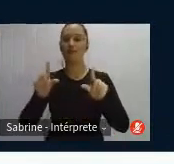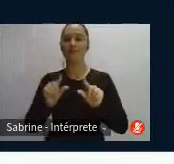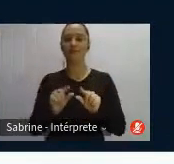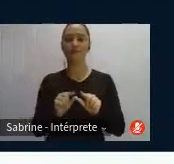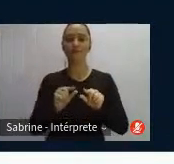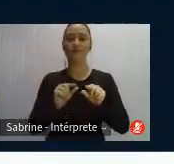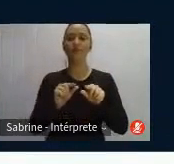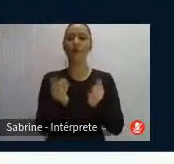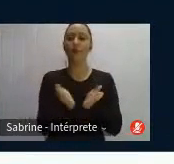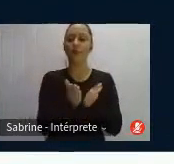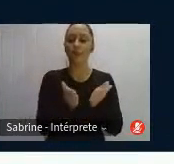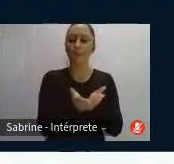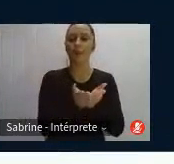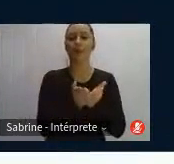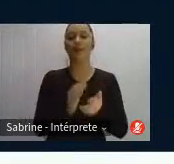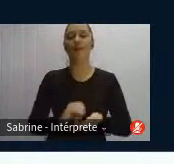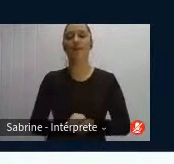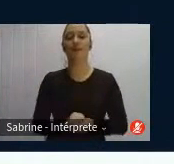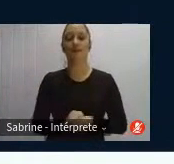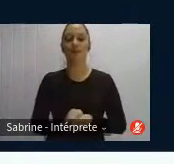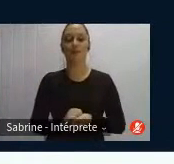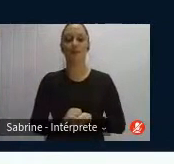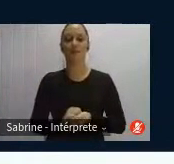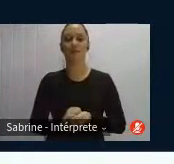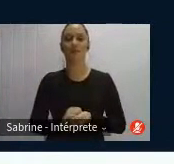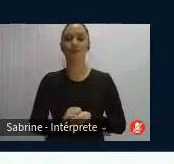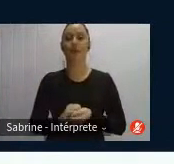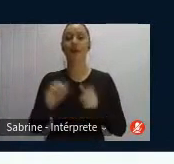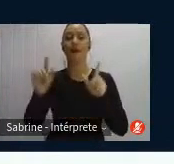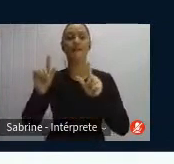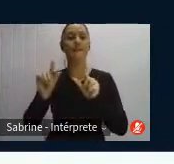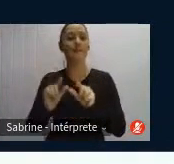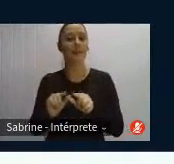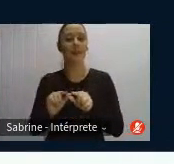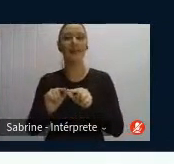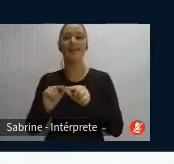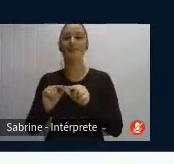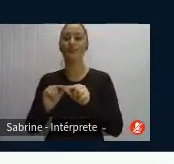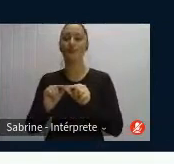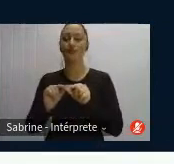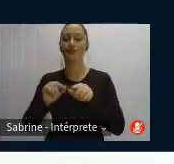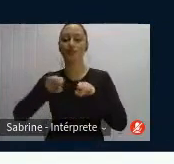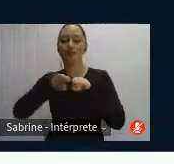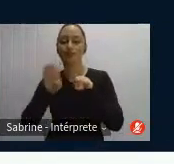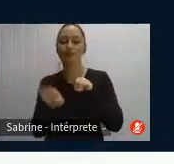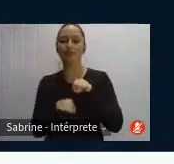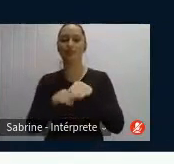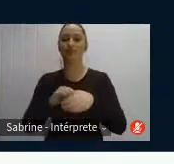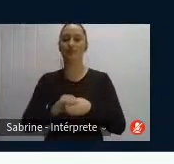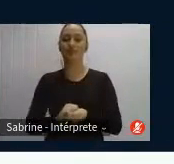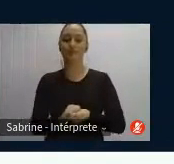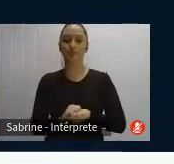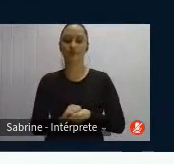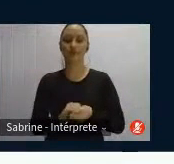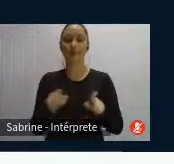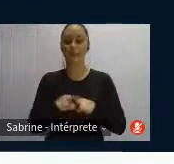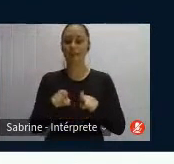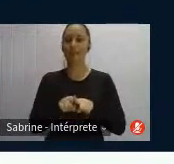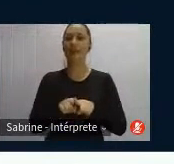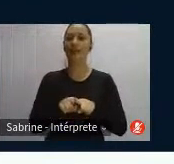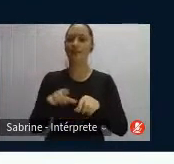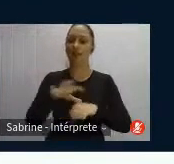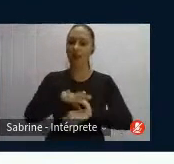das iniquidades, e também para garantir os direitos humanos e a sustentabilidade do planeta, né.